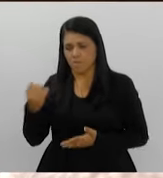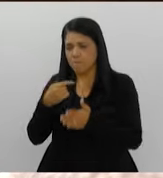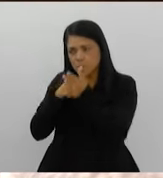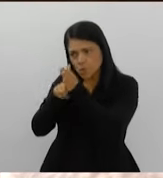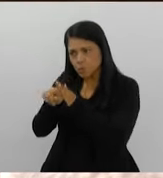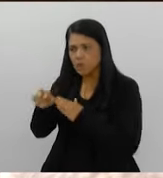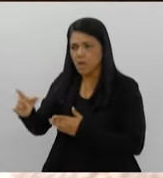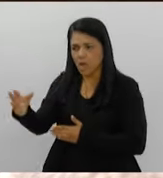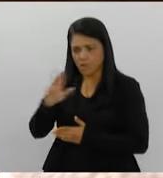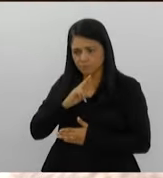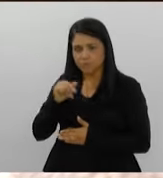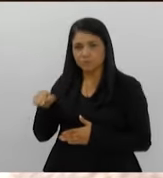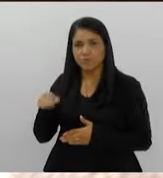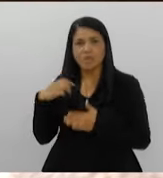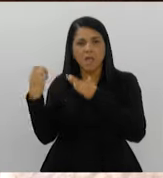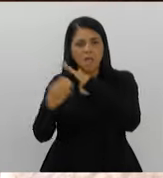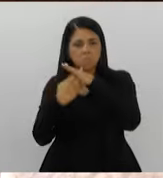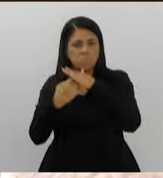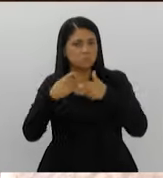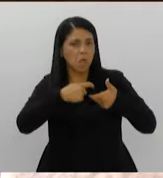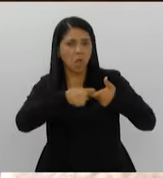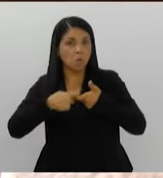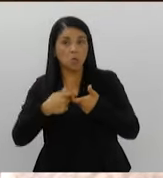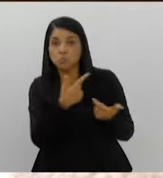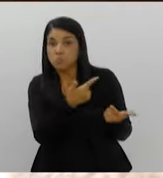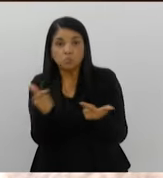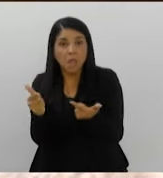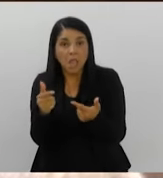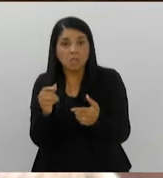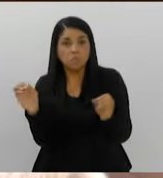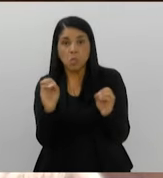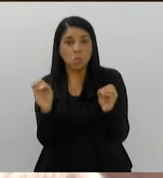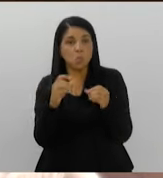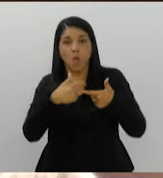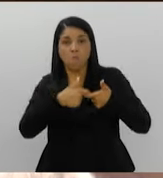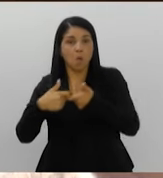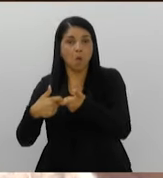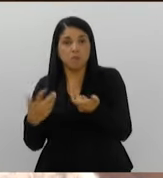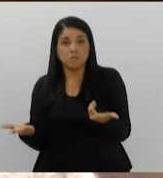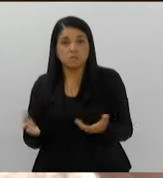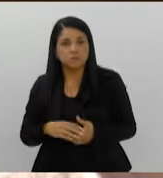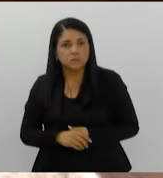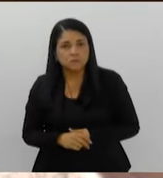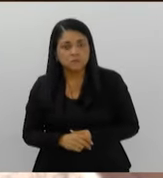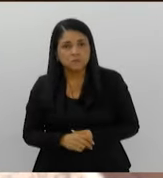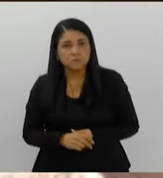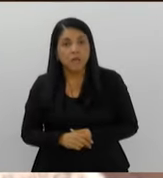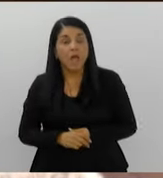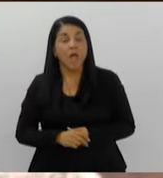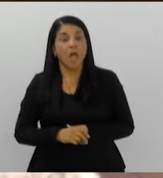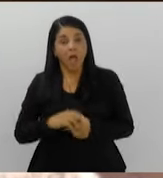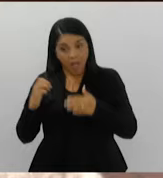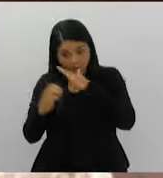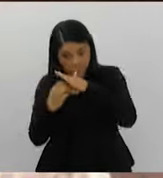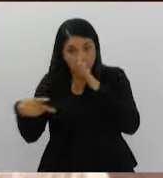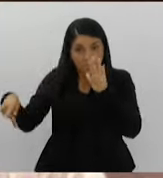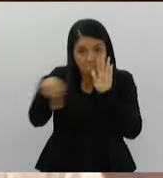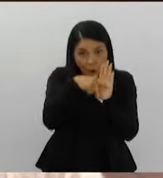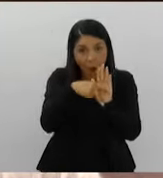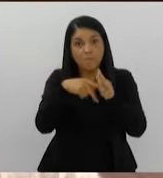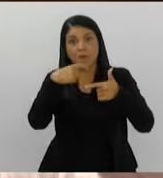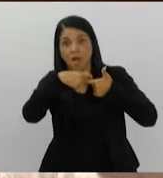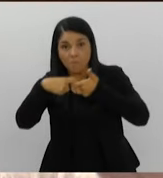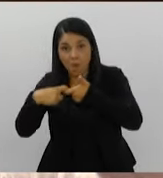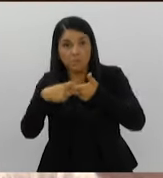pergunta, que a empresa dela de reboque não tem nenhum reboque, porra. A empresa de reboque não tem nenhum